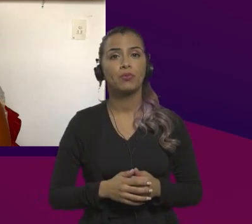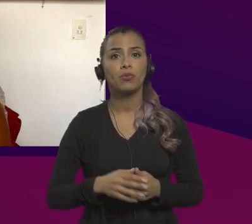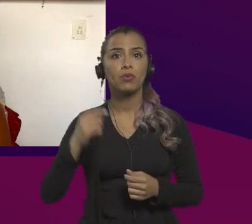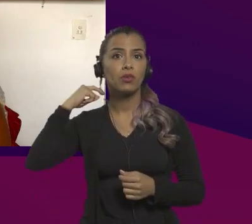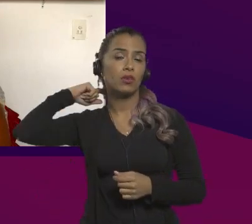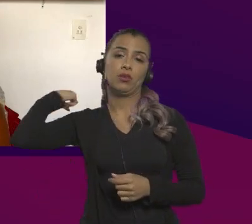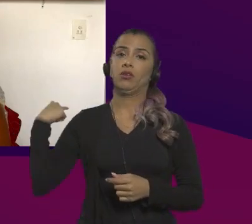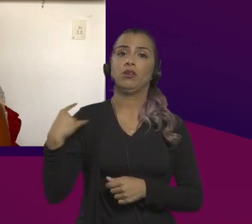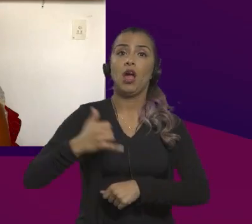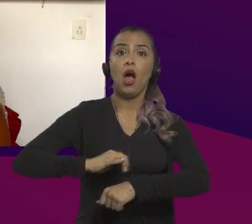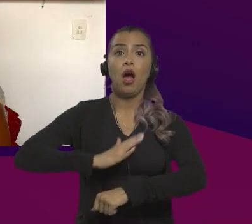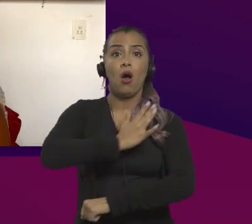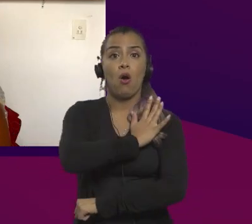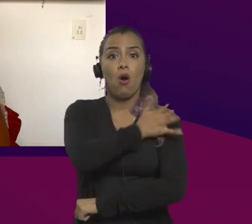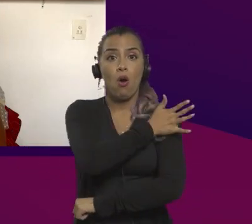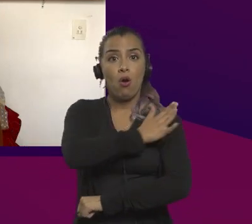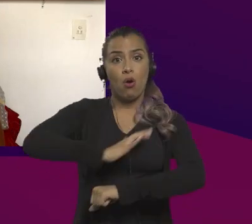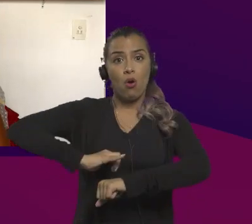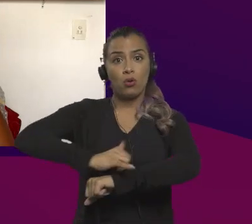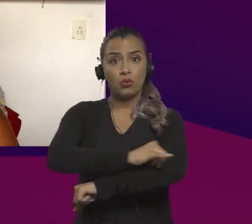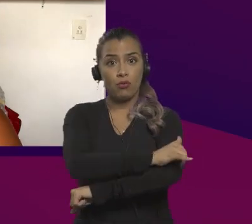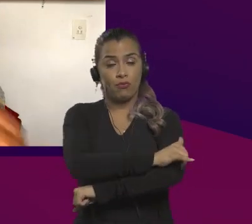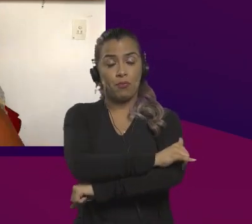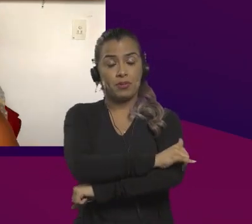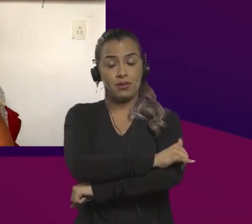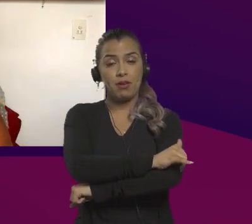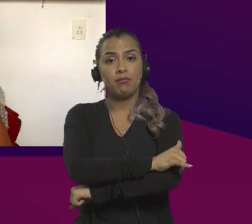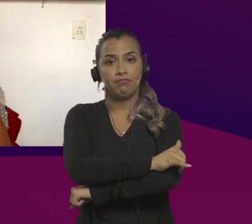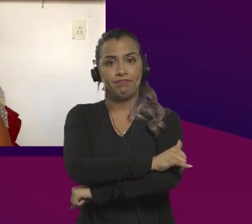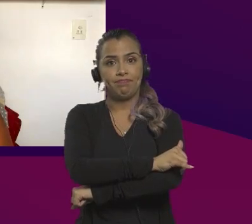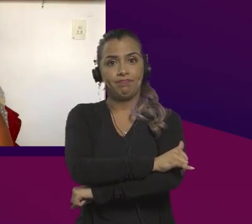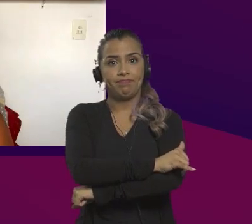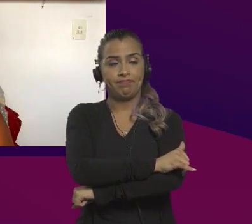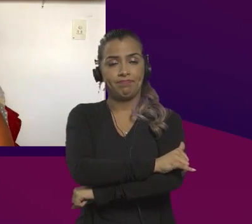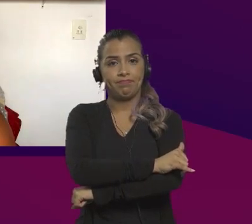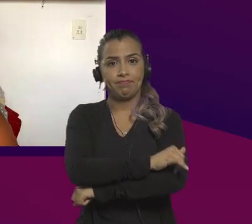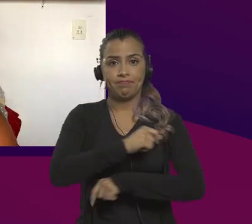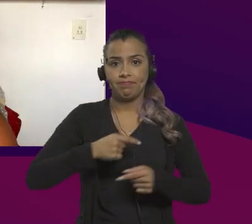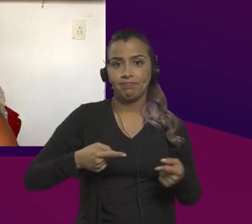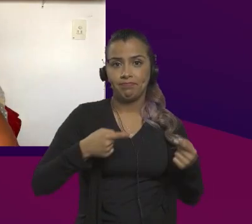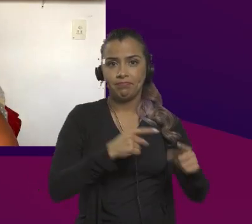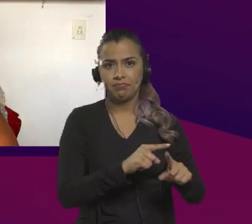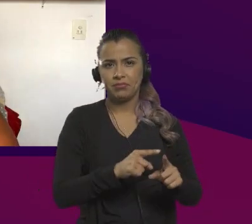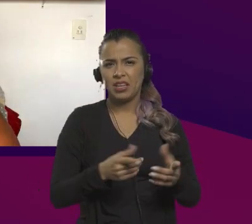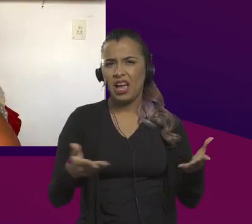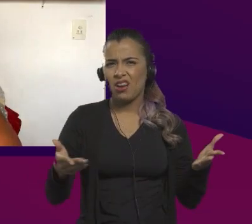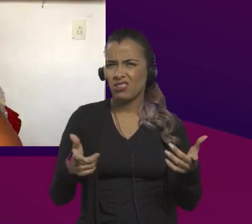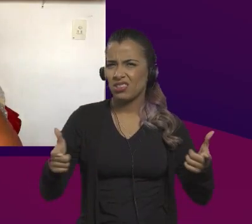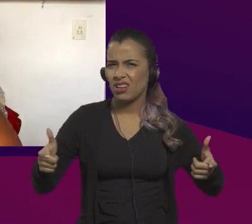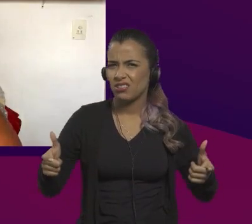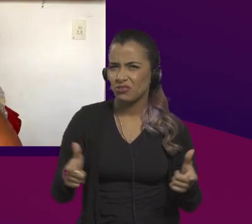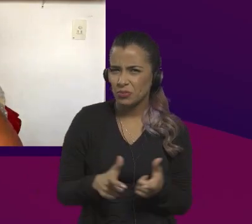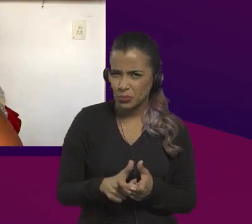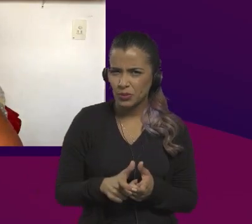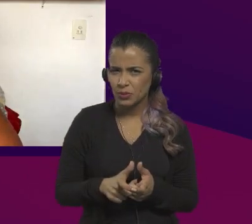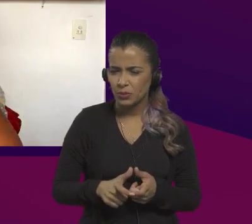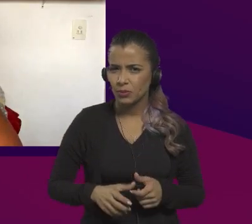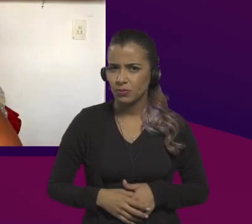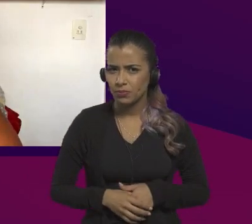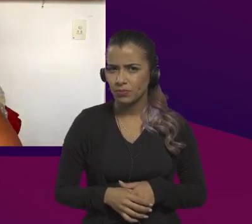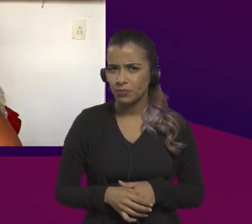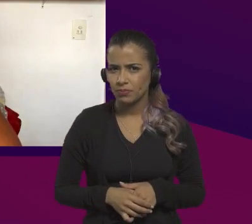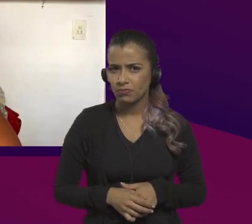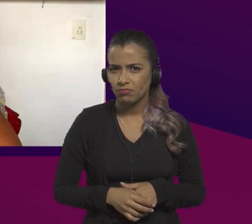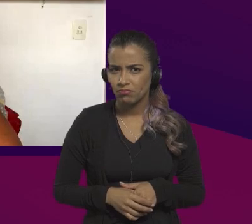anti-gordofobia ou a pauta, mais a pauta body positive, vem sendo esvaziada um pouco? Ah,